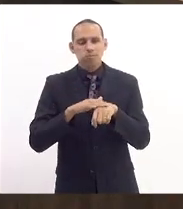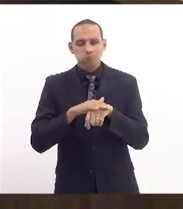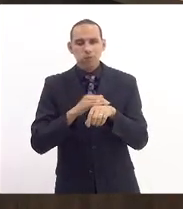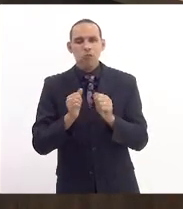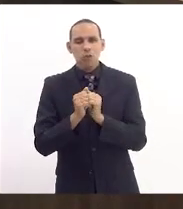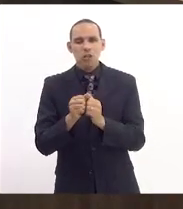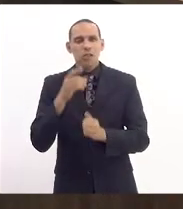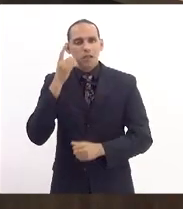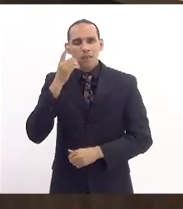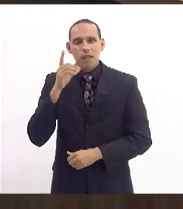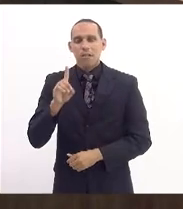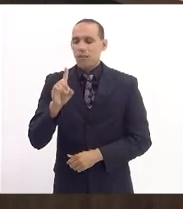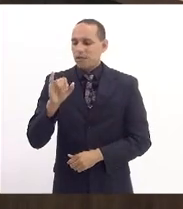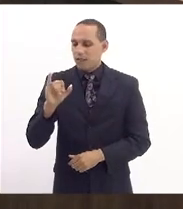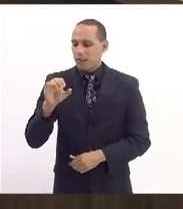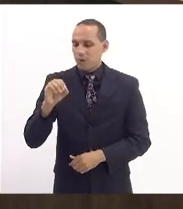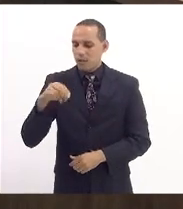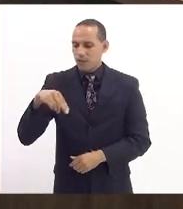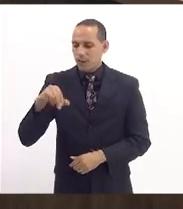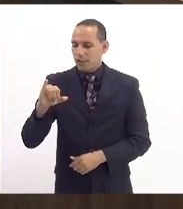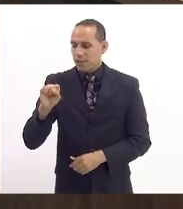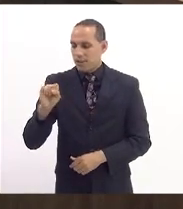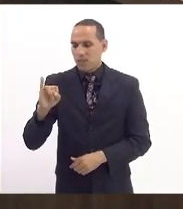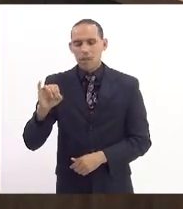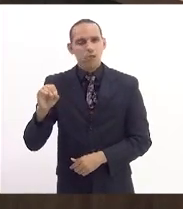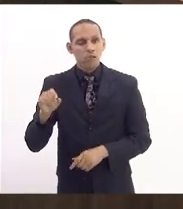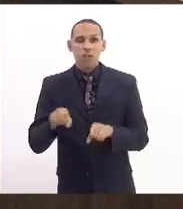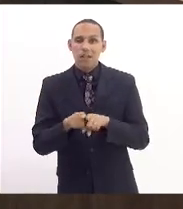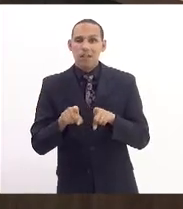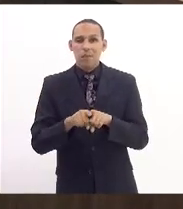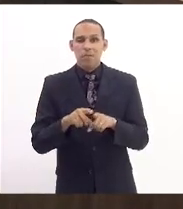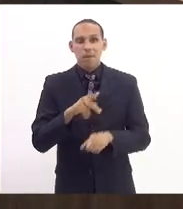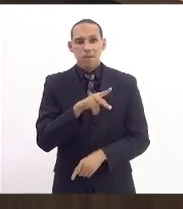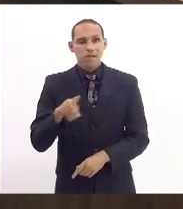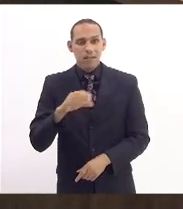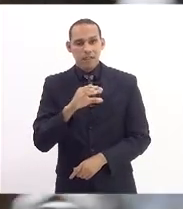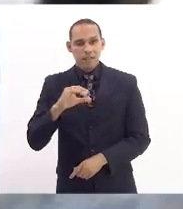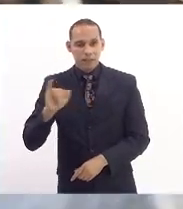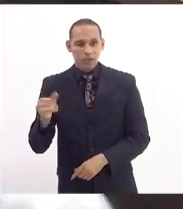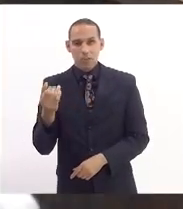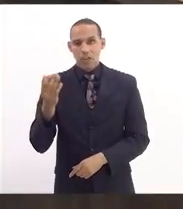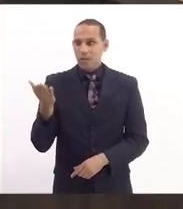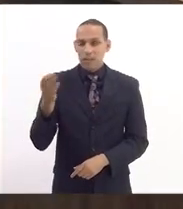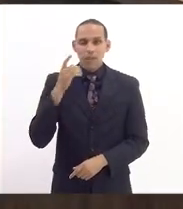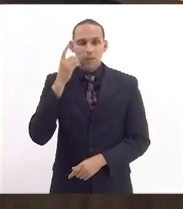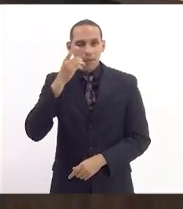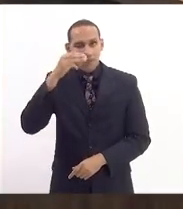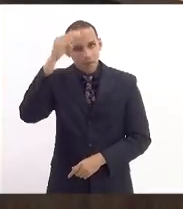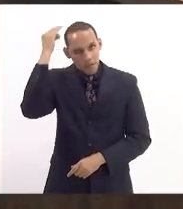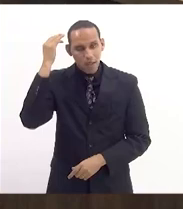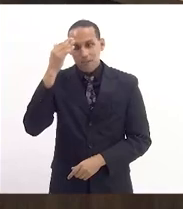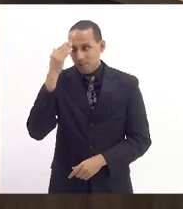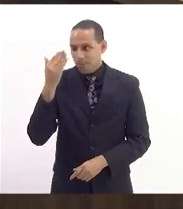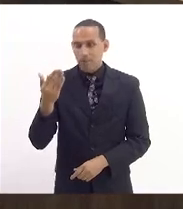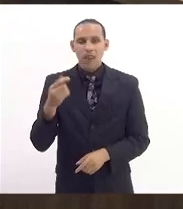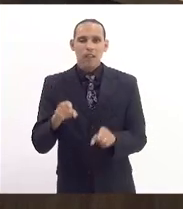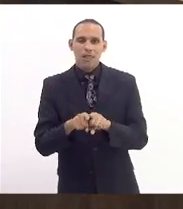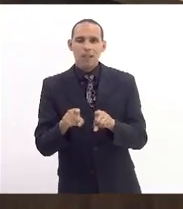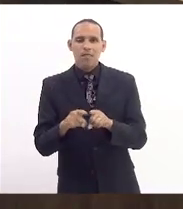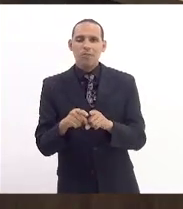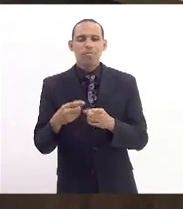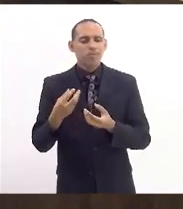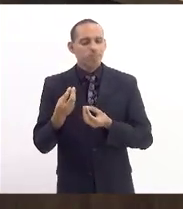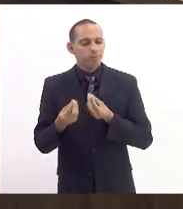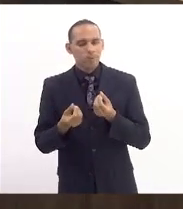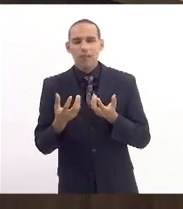tive com deputado Dionísio Lins Quero agradecer também o presidente da ccj Deputado Márcio Pacheco também pela